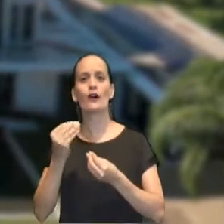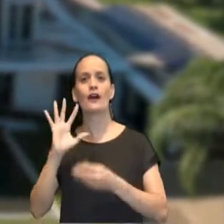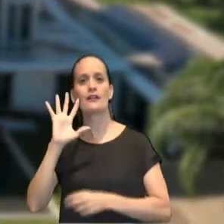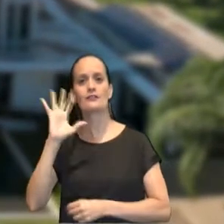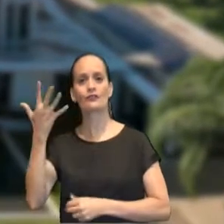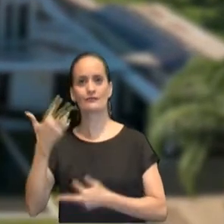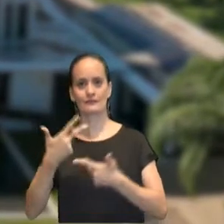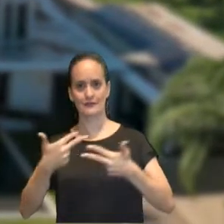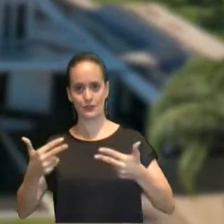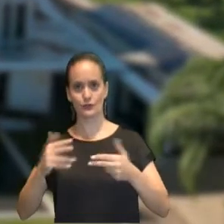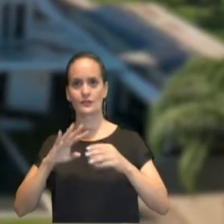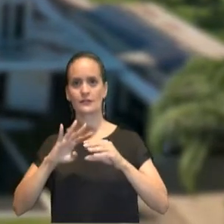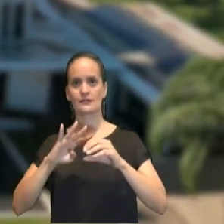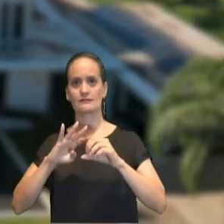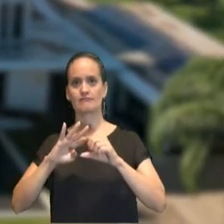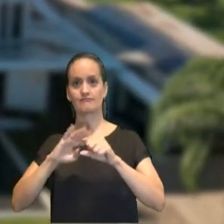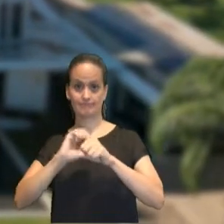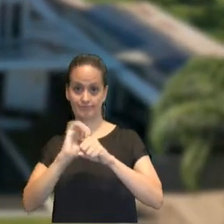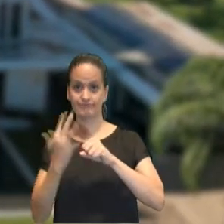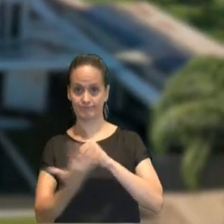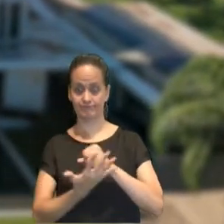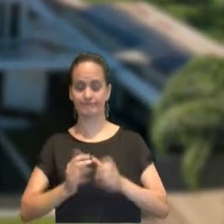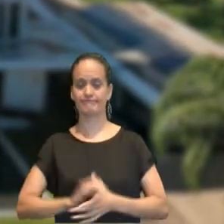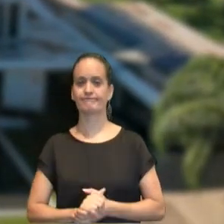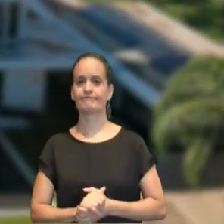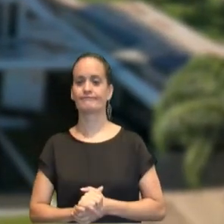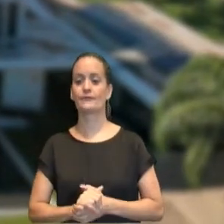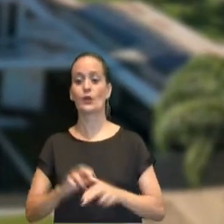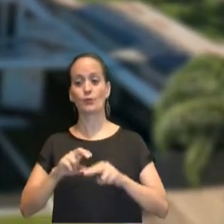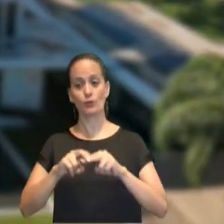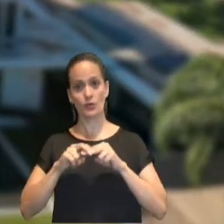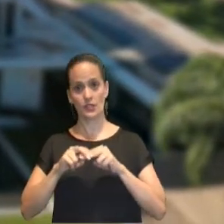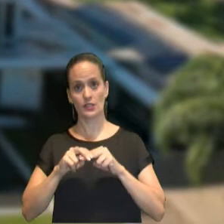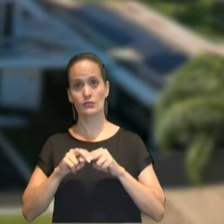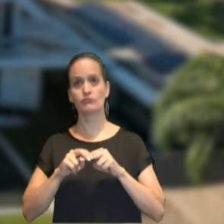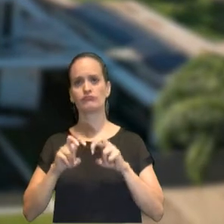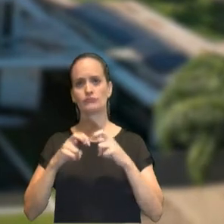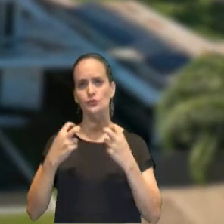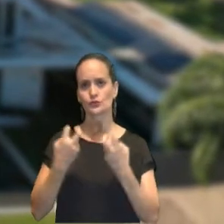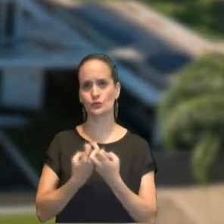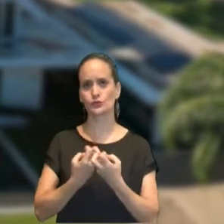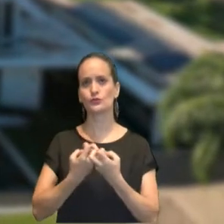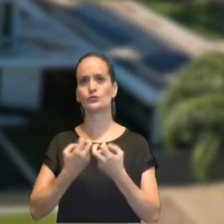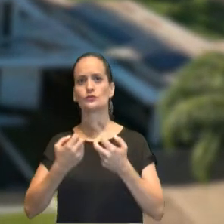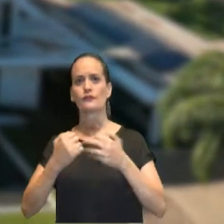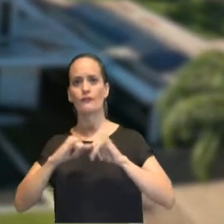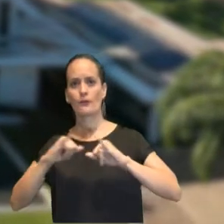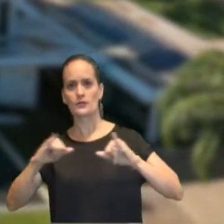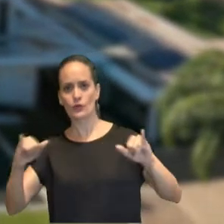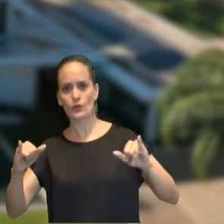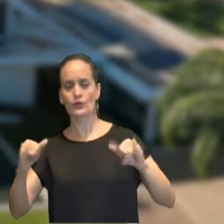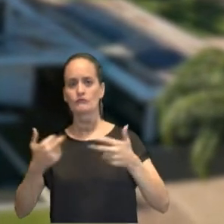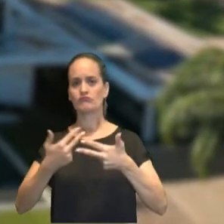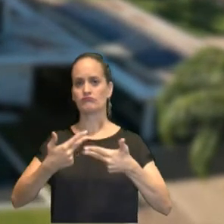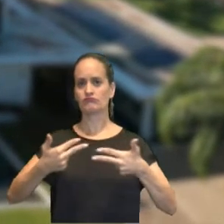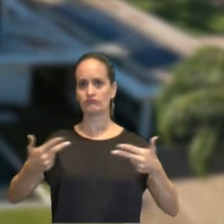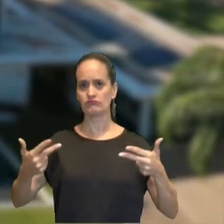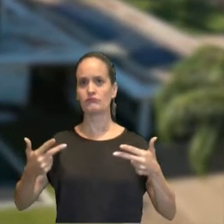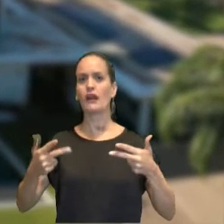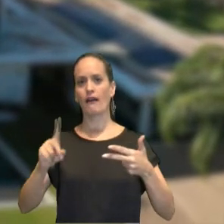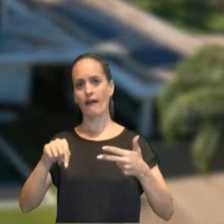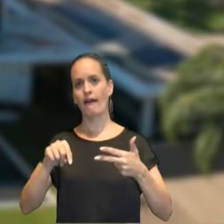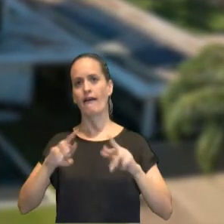A comissão se reúne por videoconferência e os informes e decisões são enviados à